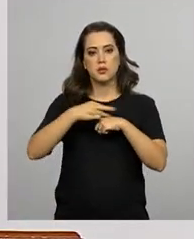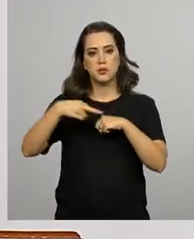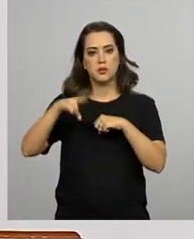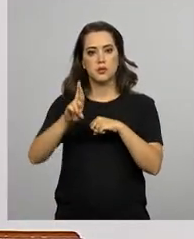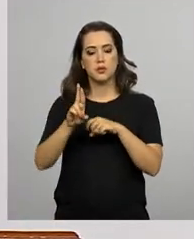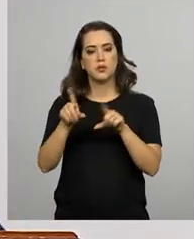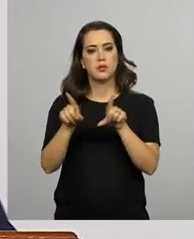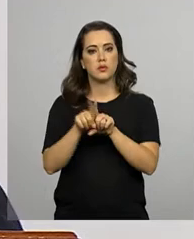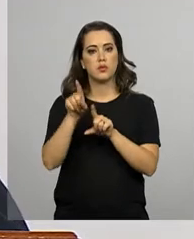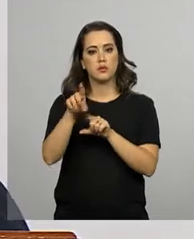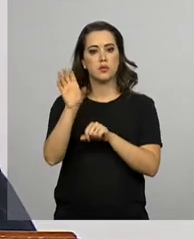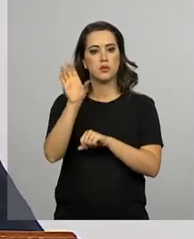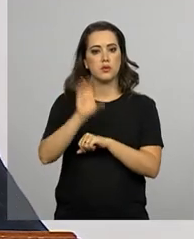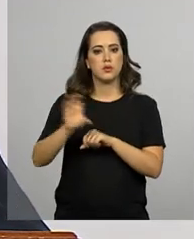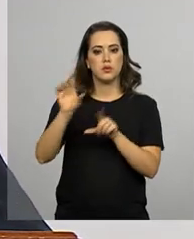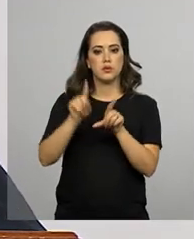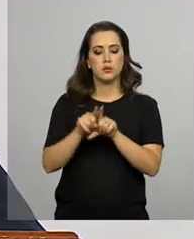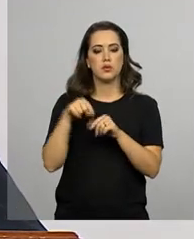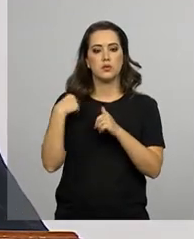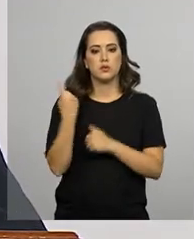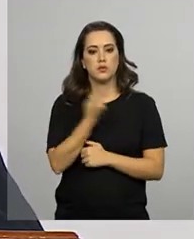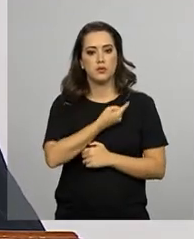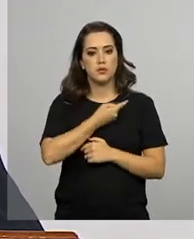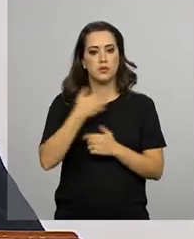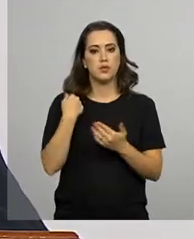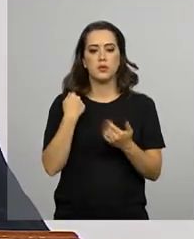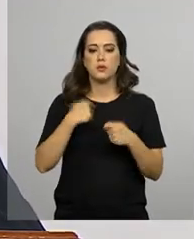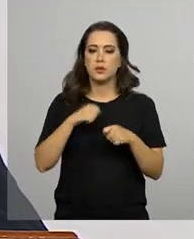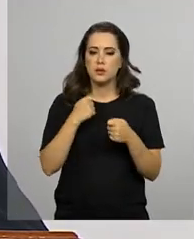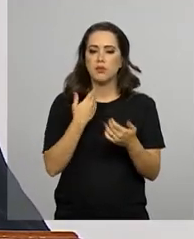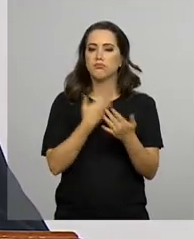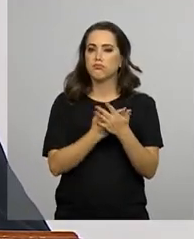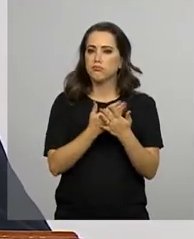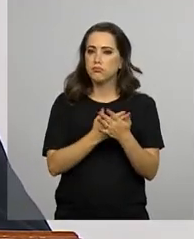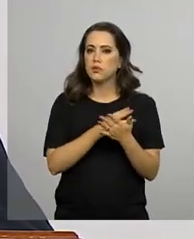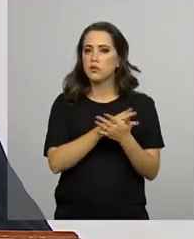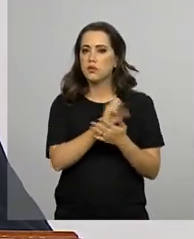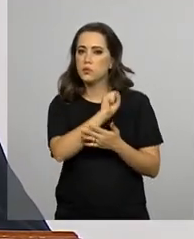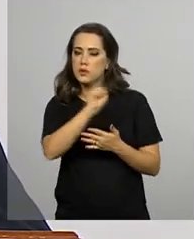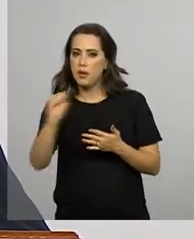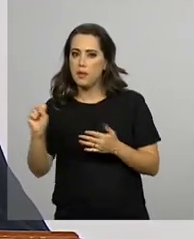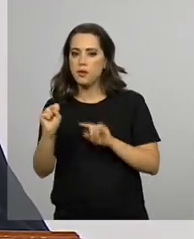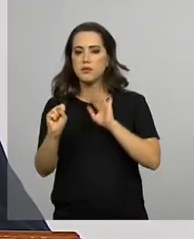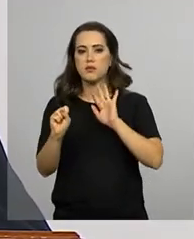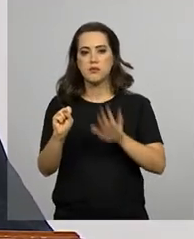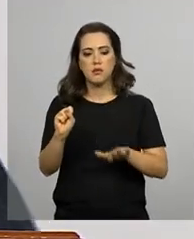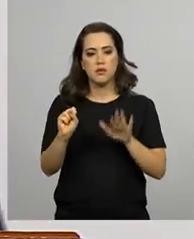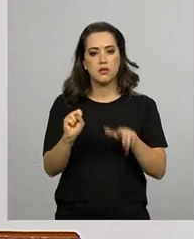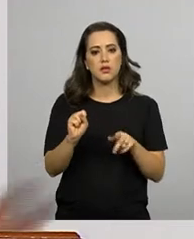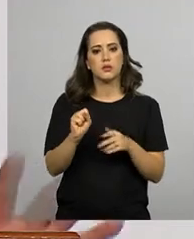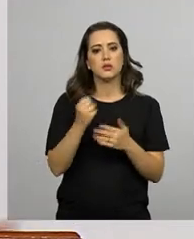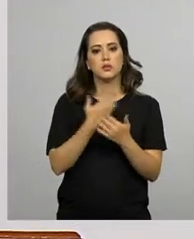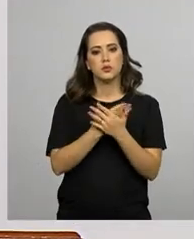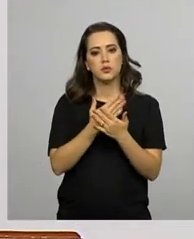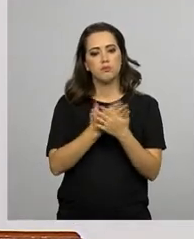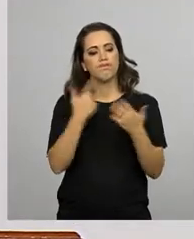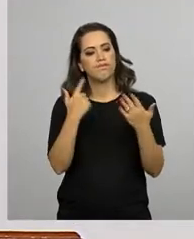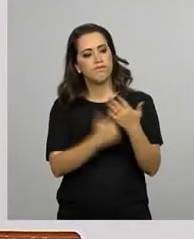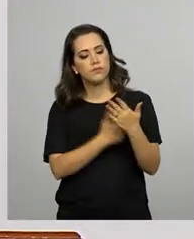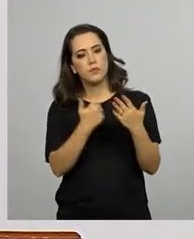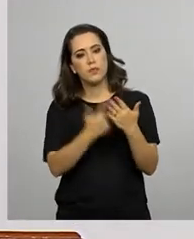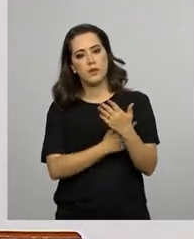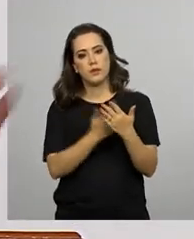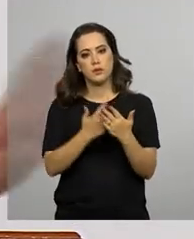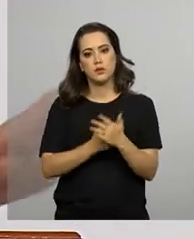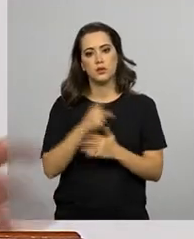Pontifícia Universidade Católica, quando nós nos detínhamos praticamente durante o semestre, alguns semestres, no exame da obra do